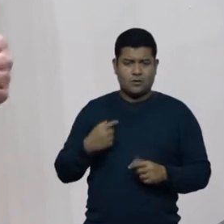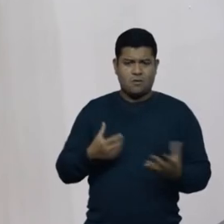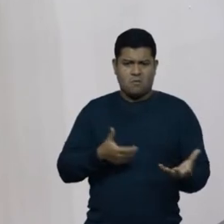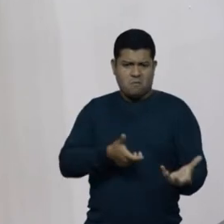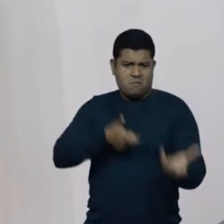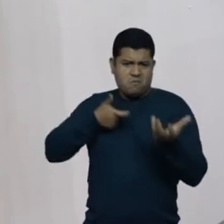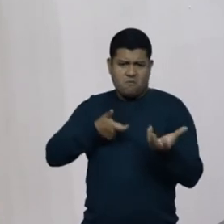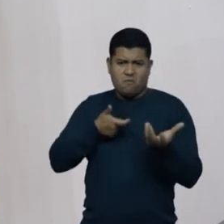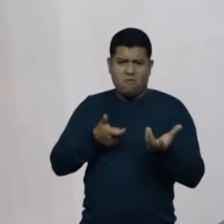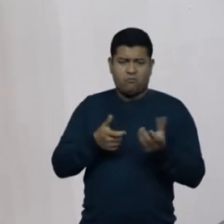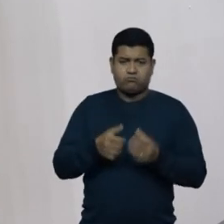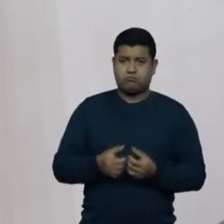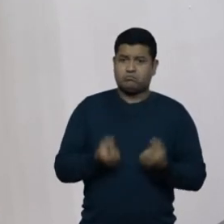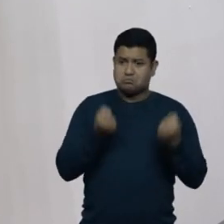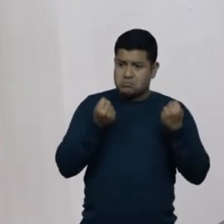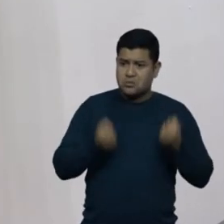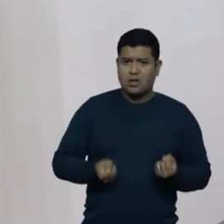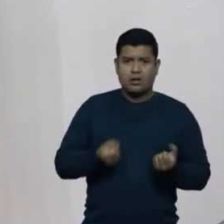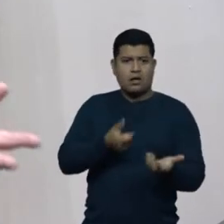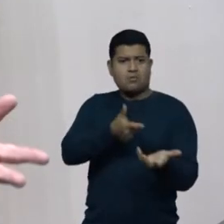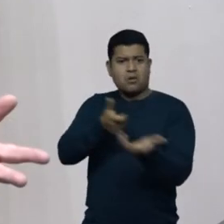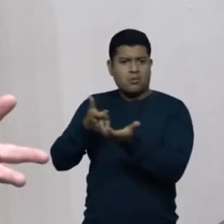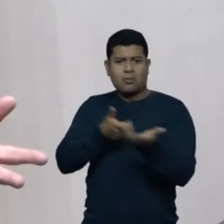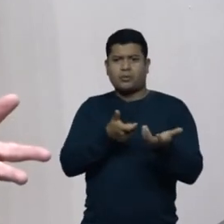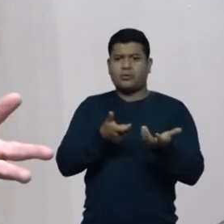metralhadoras e equipamentos lá,